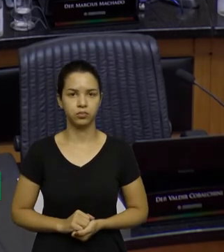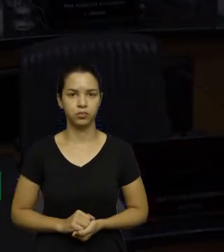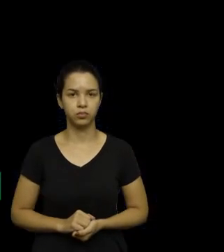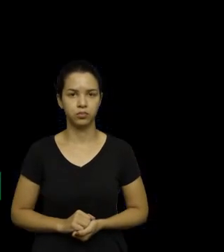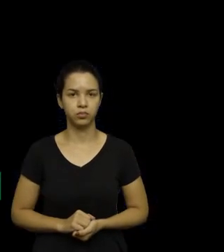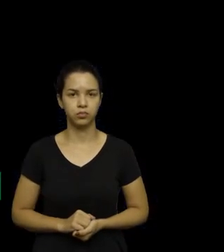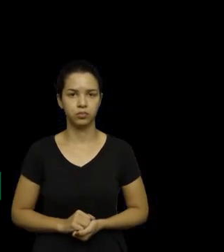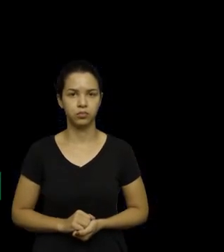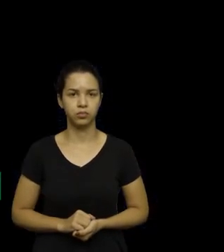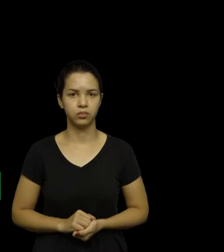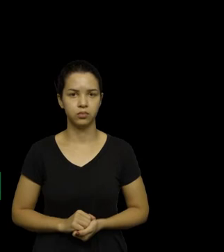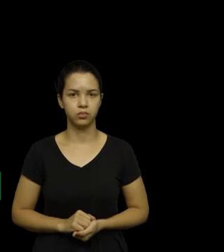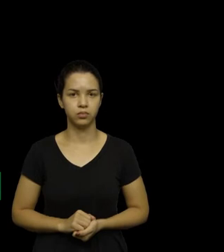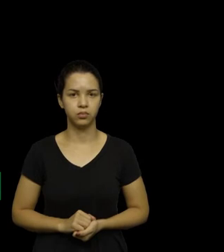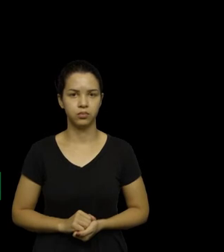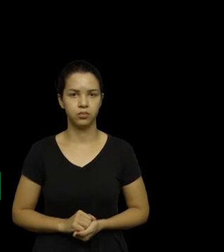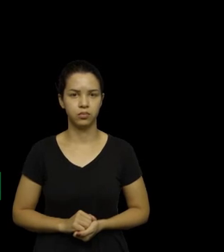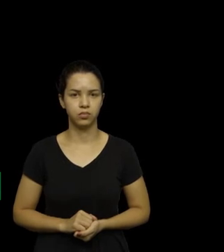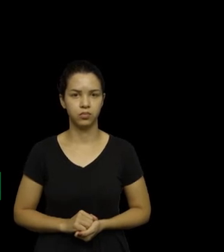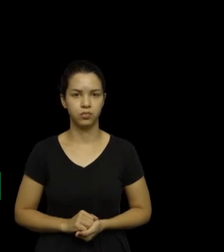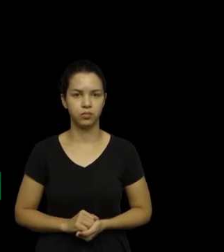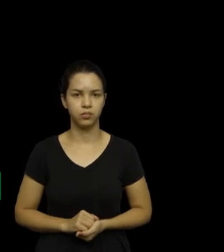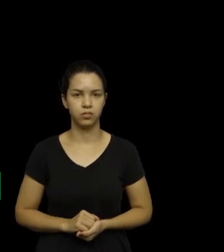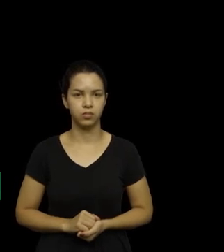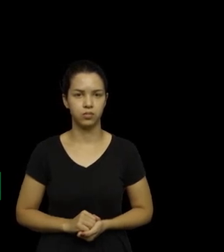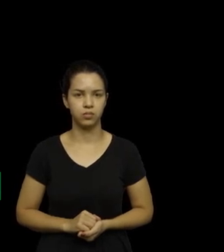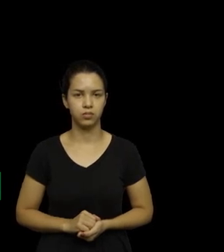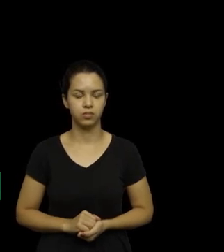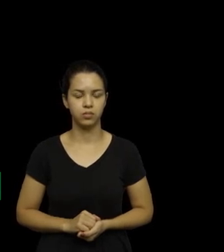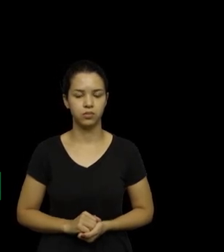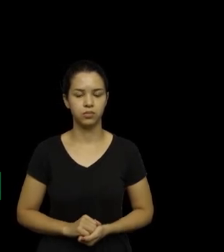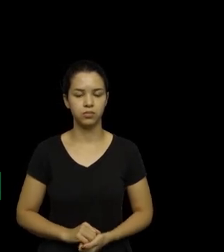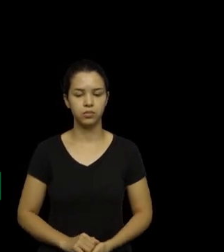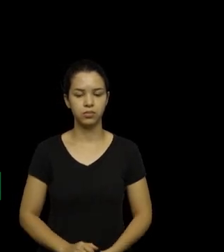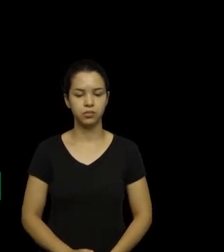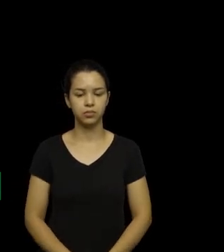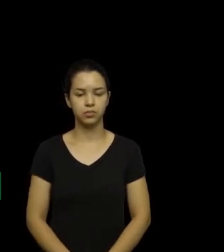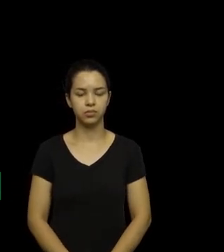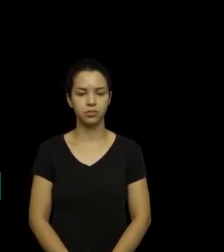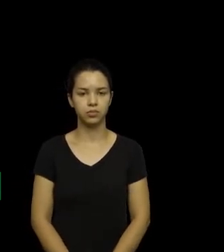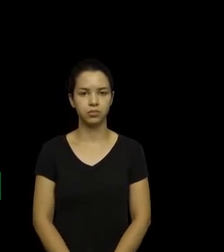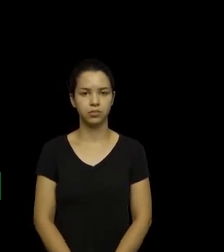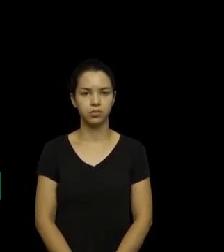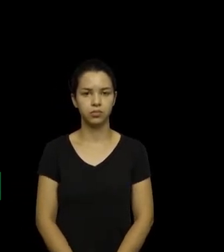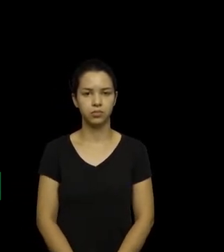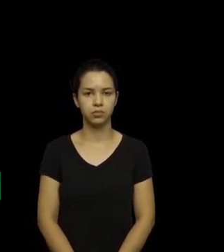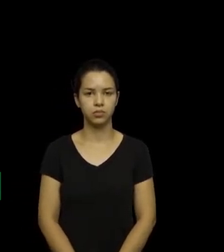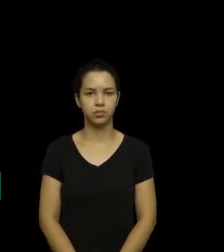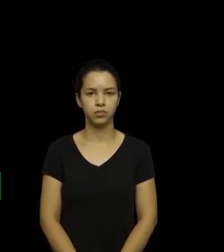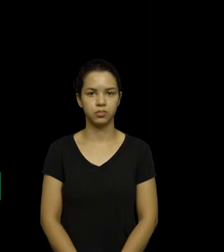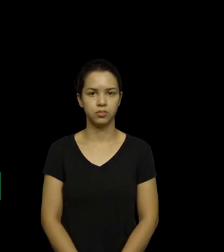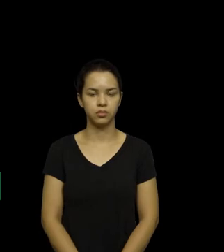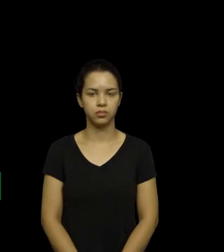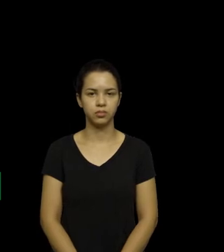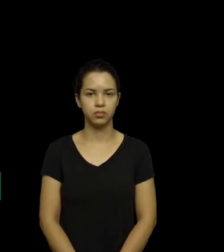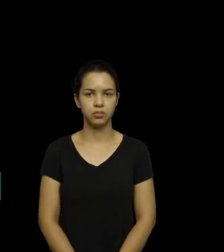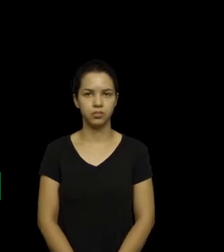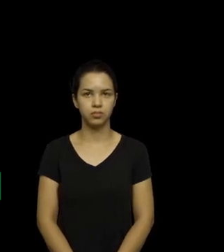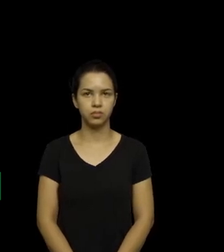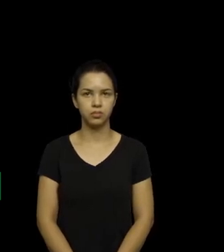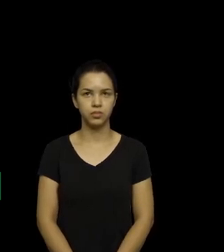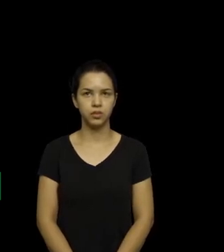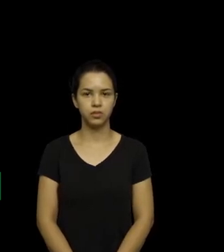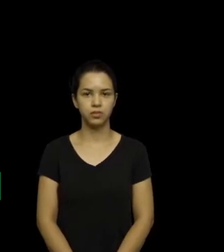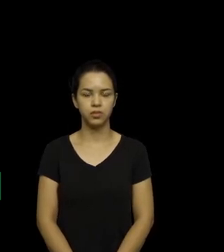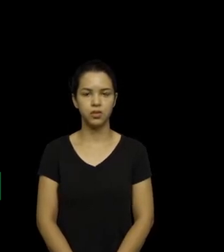Aqui é a verdadeira situação do hospital infantil, ó. Uma unidade que a gente já tinha denunciado com as amigas e está